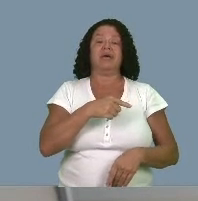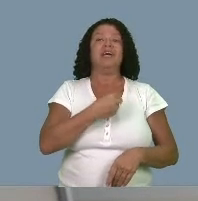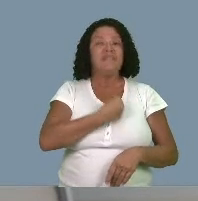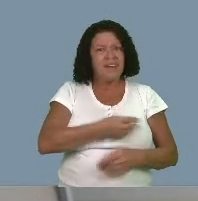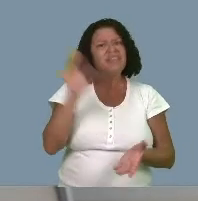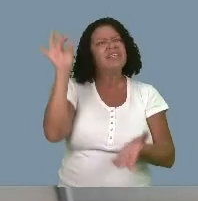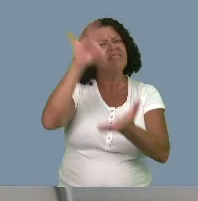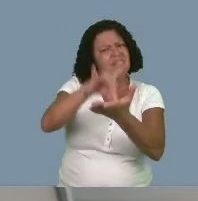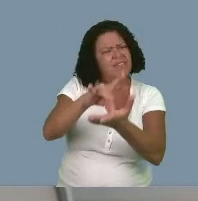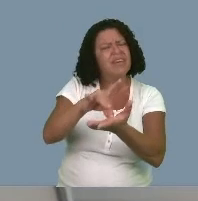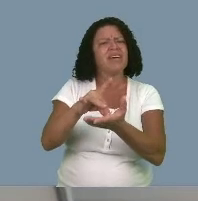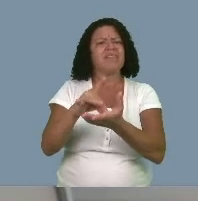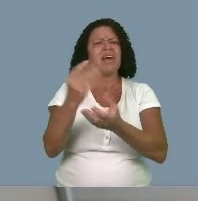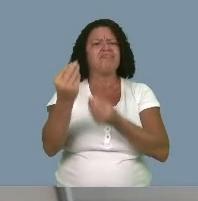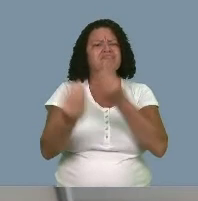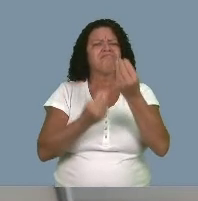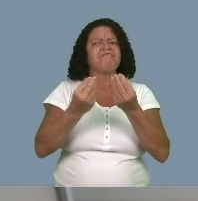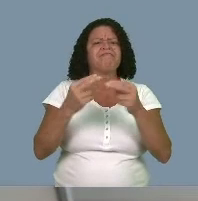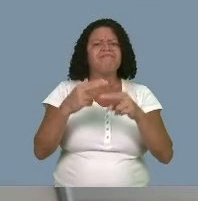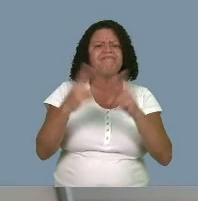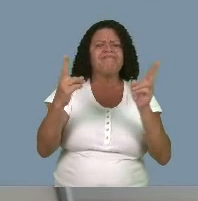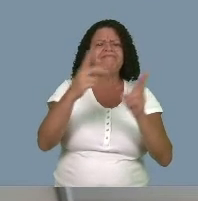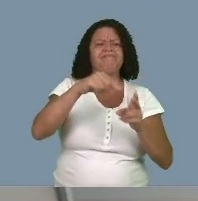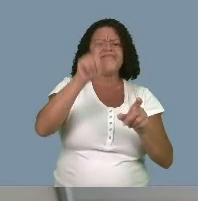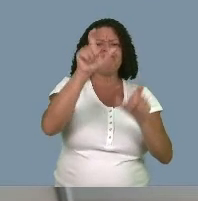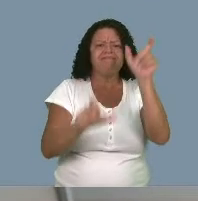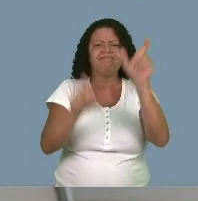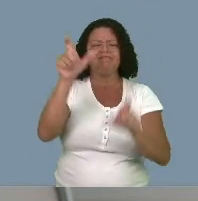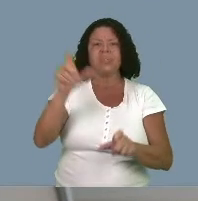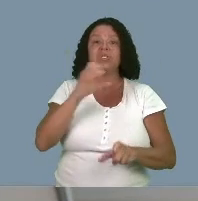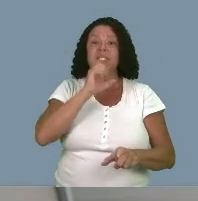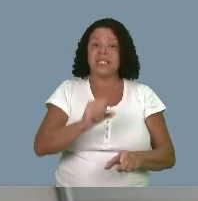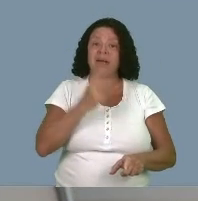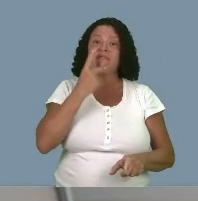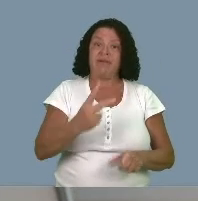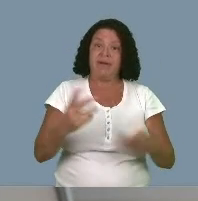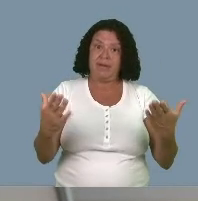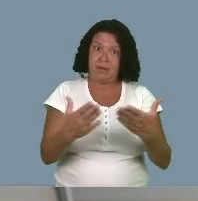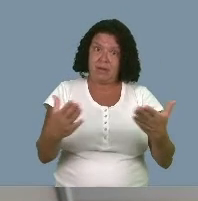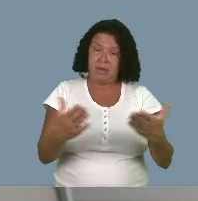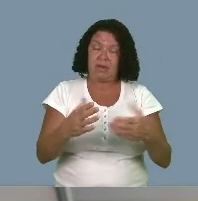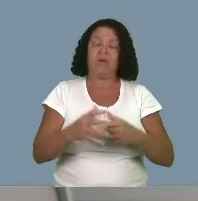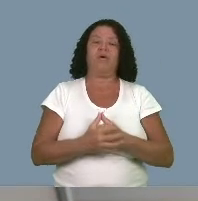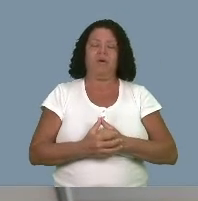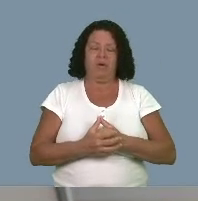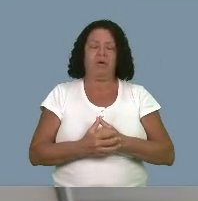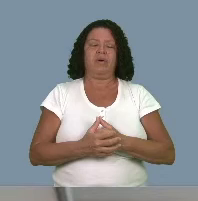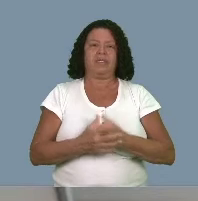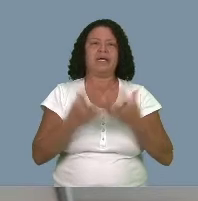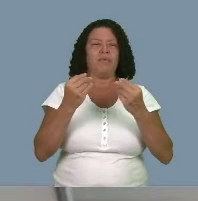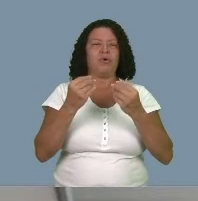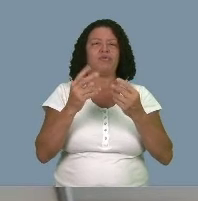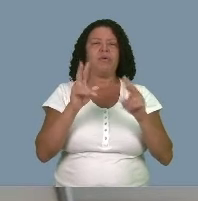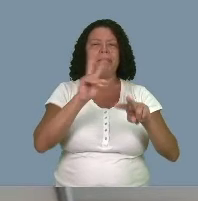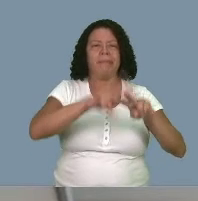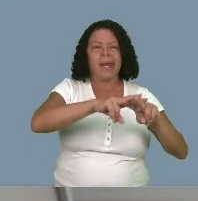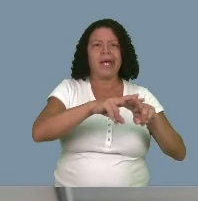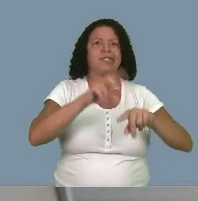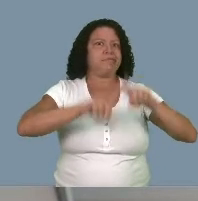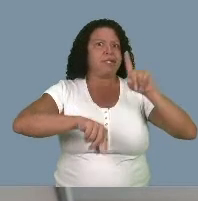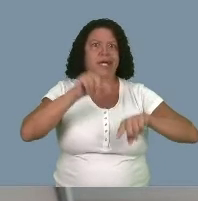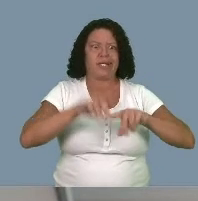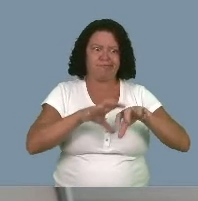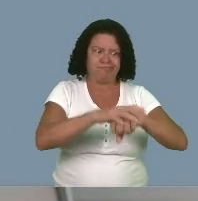existência caótica para esses seres, né, que o Dr. Bezerra acabou de comentar, que ainda estão muito apegados ao